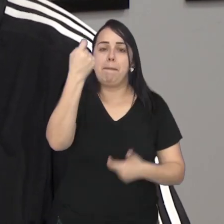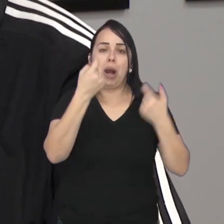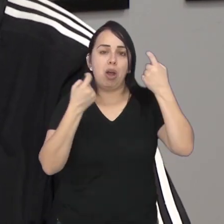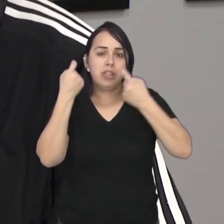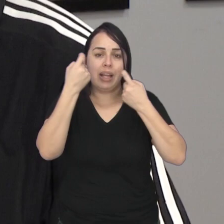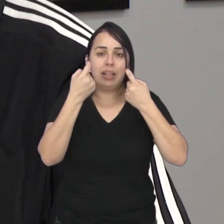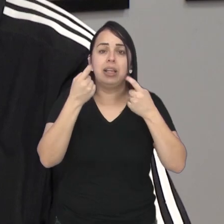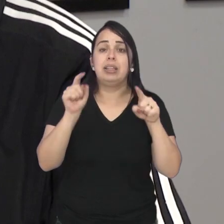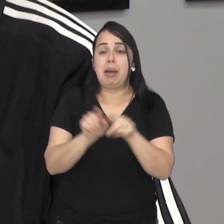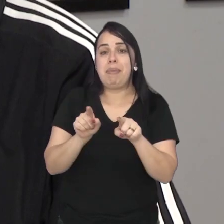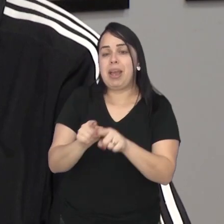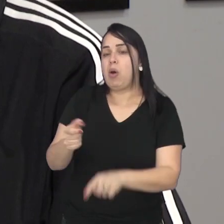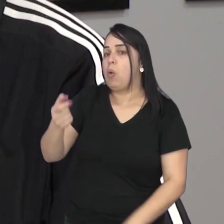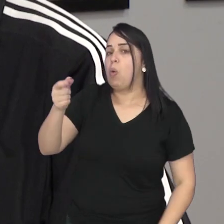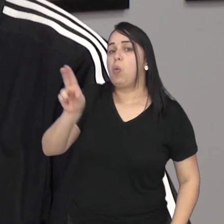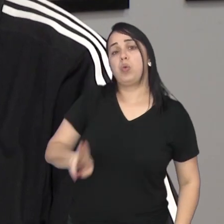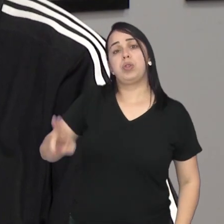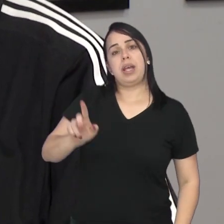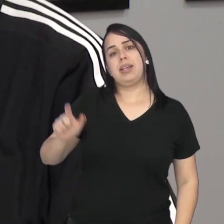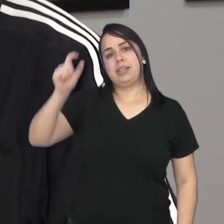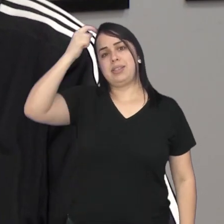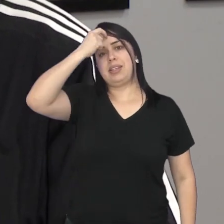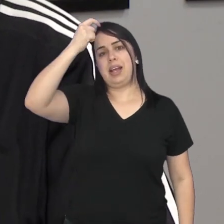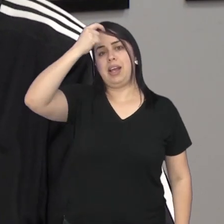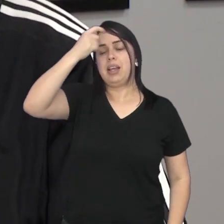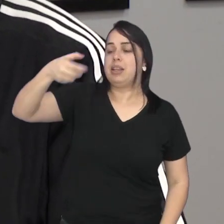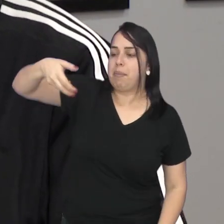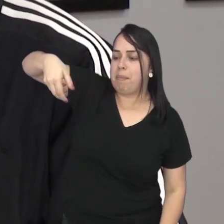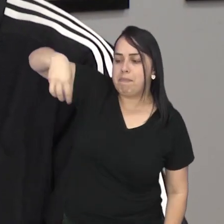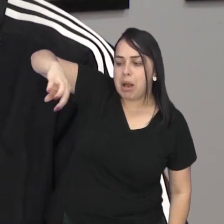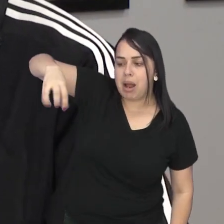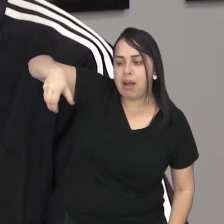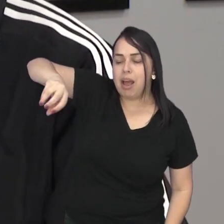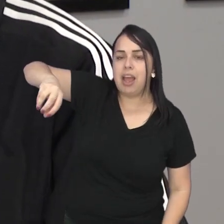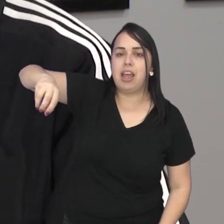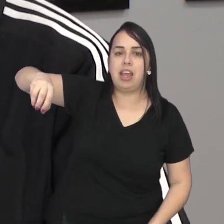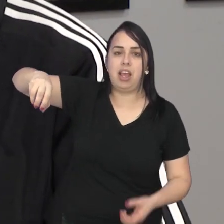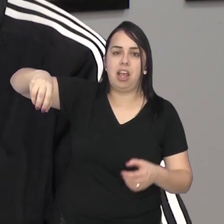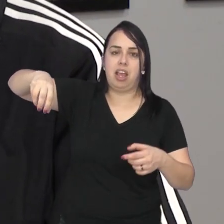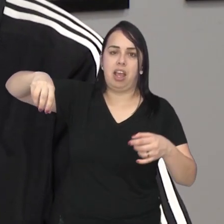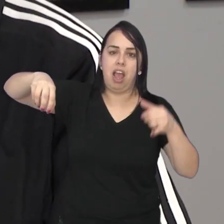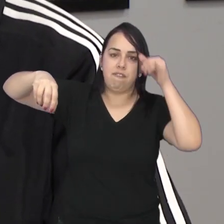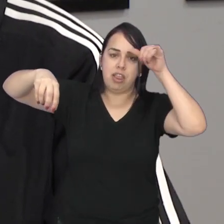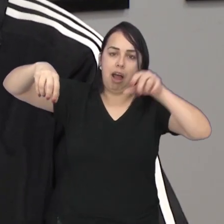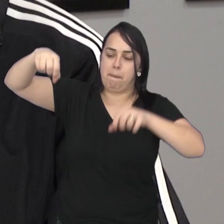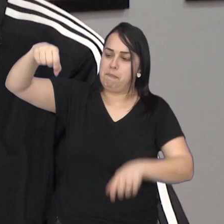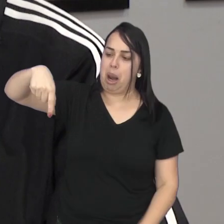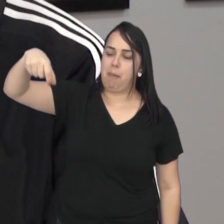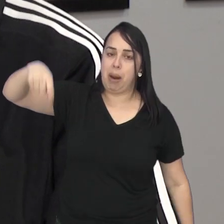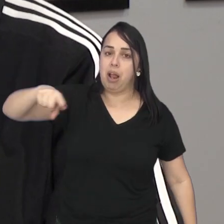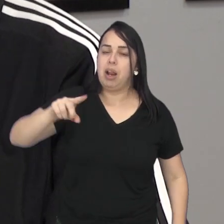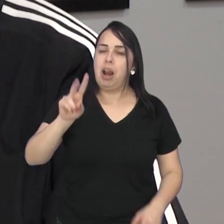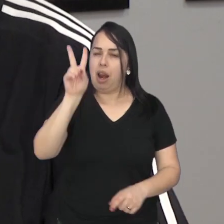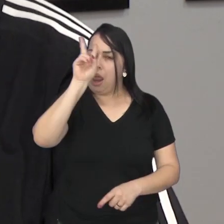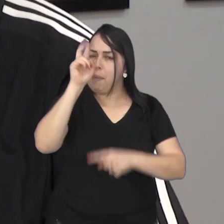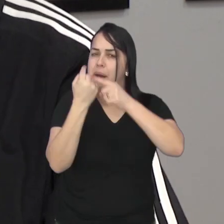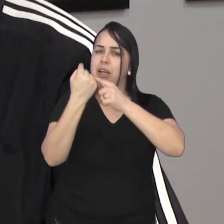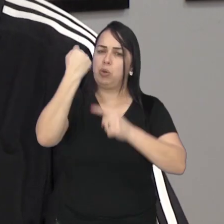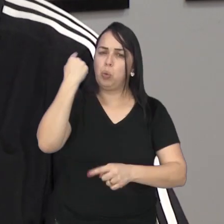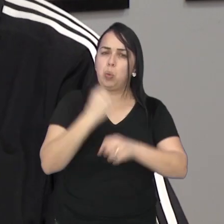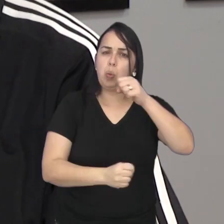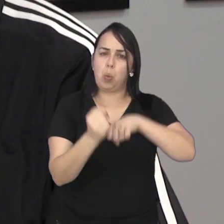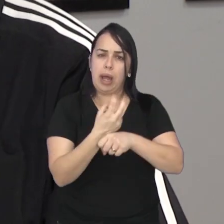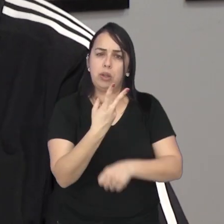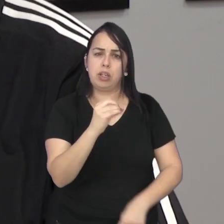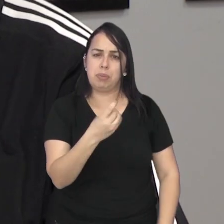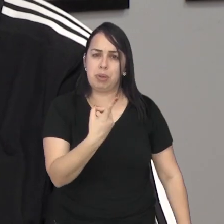preocupações é o uso racional. A gente precisa racionalizar o uso. Vivemos, né, todos lembram da crise